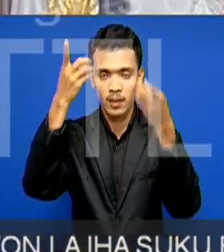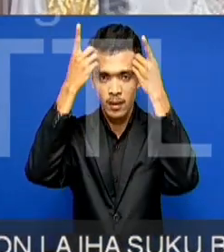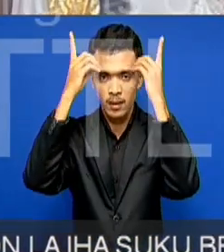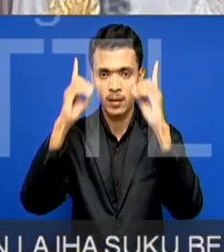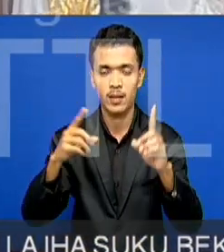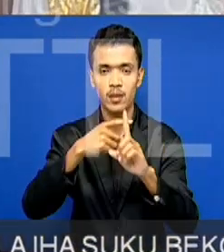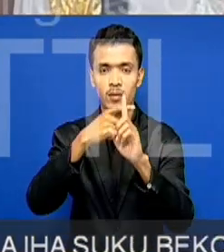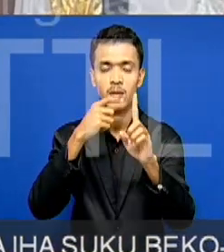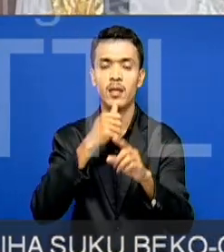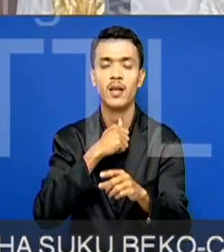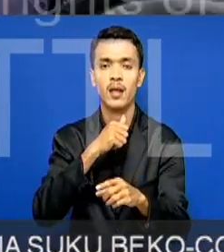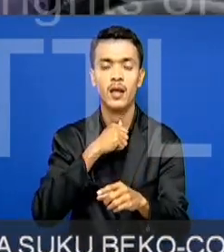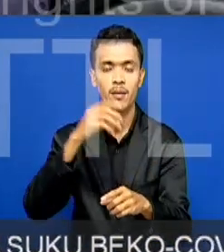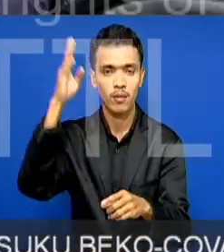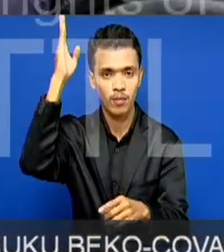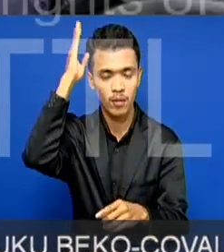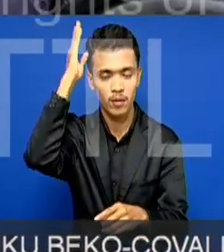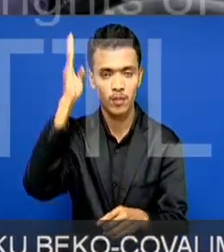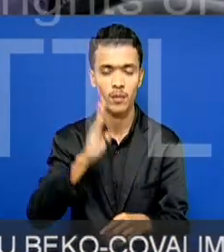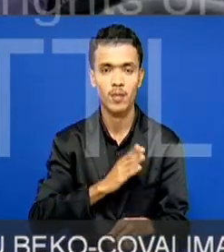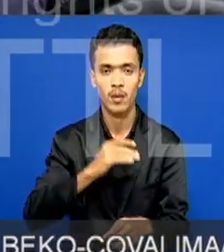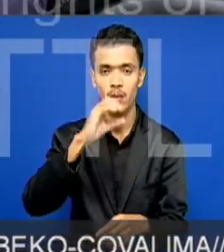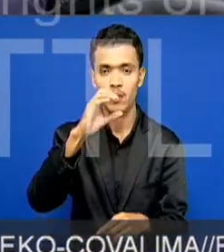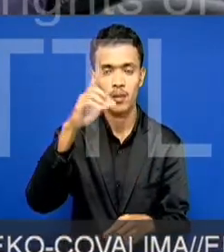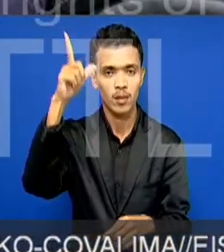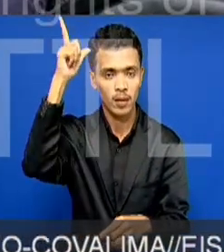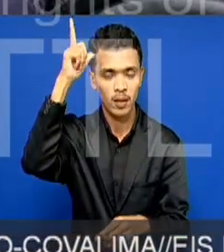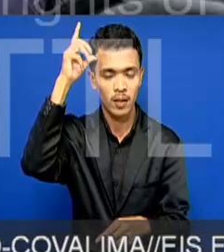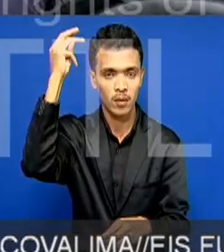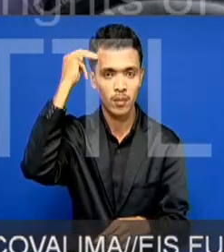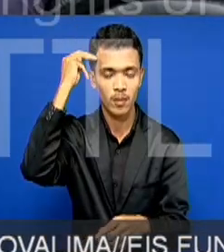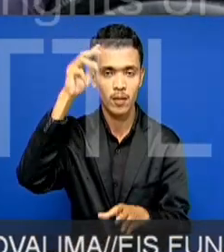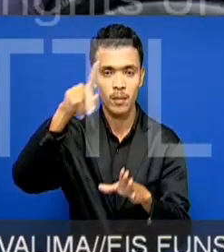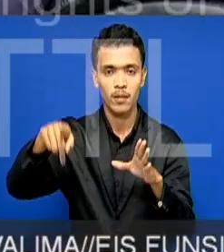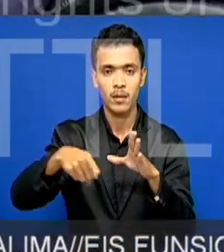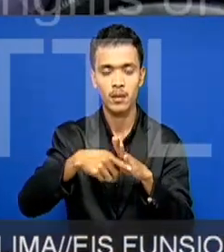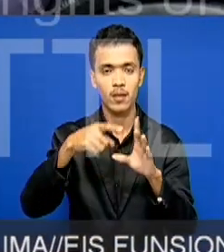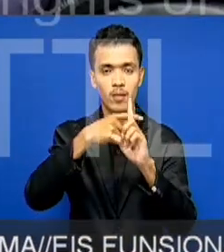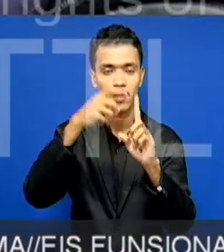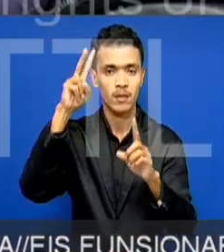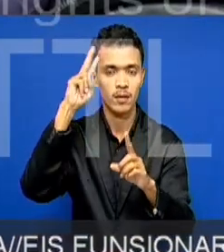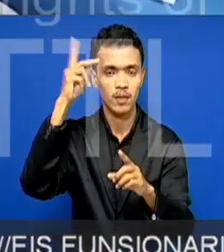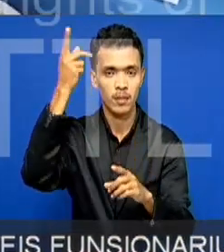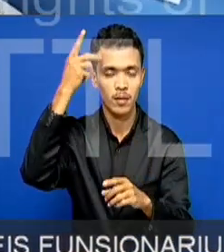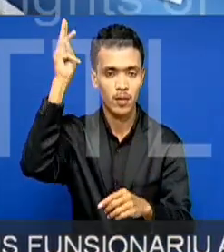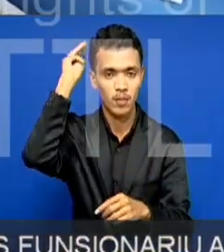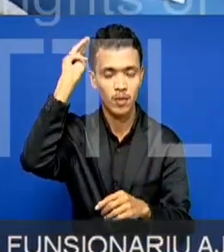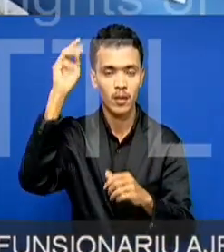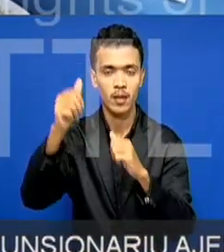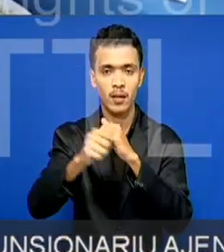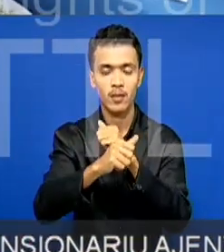diocese Baucau, Dom Leandro Maria Alves, e tem participação o vice-primeiro-ministro, no ministro coordenador assunto